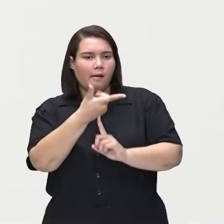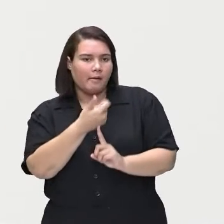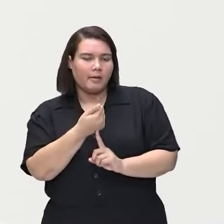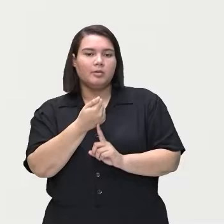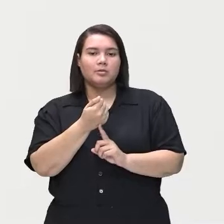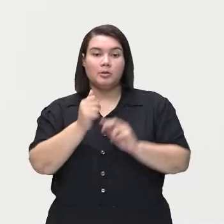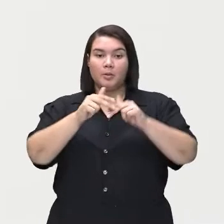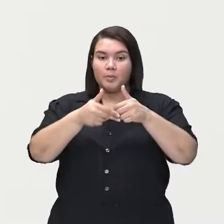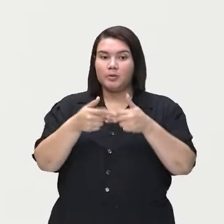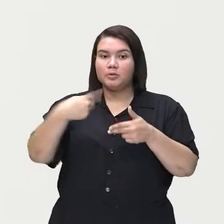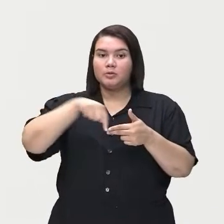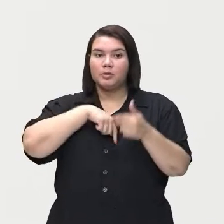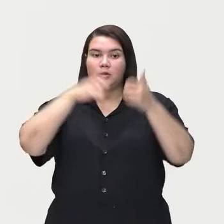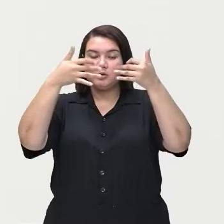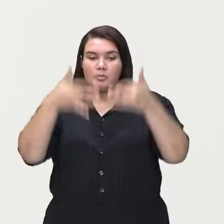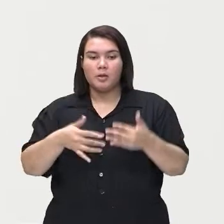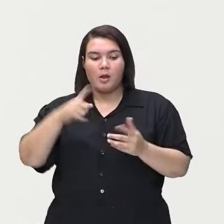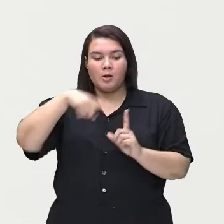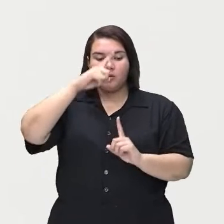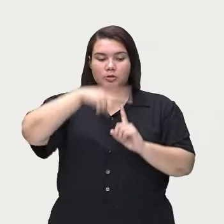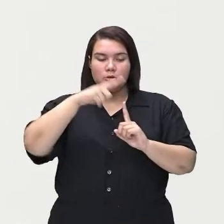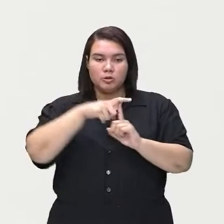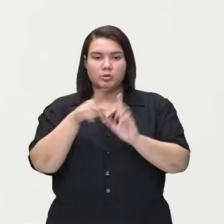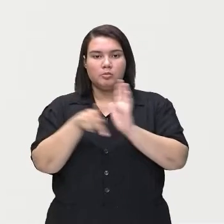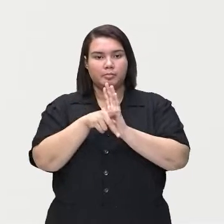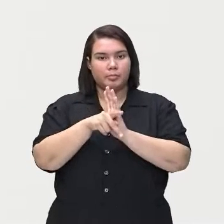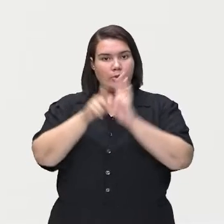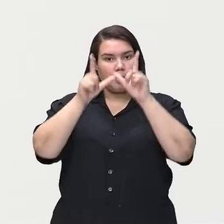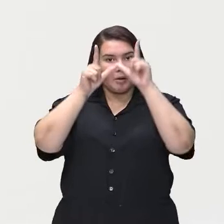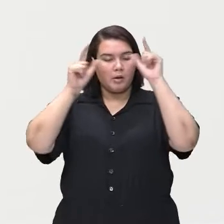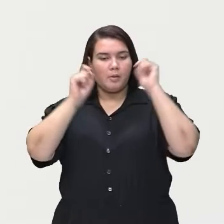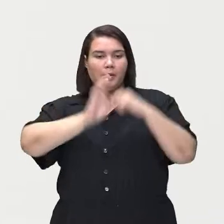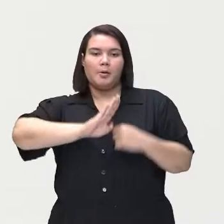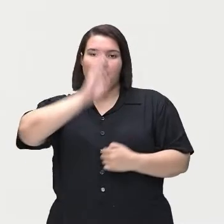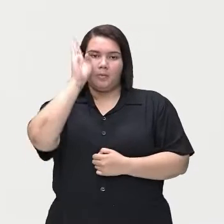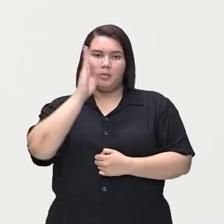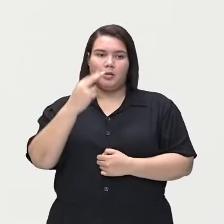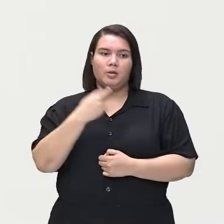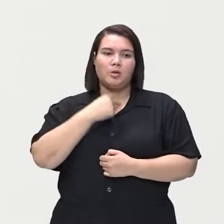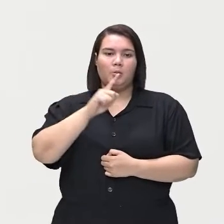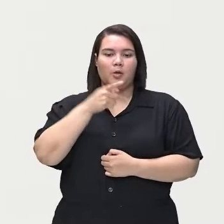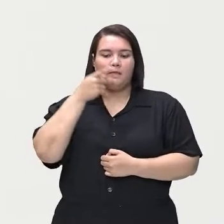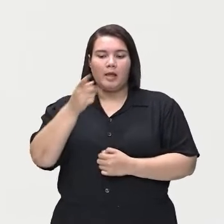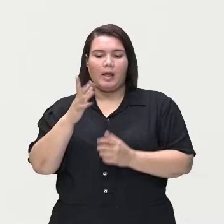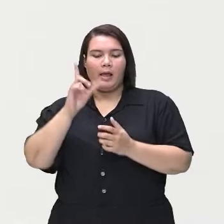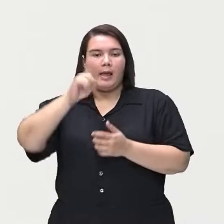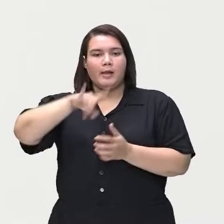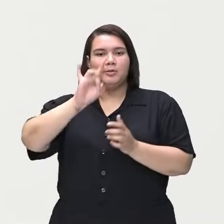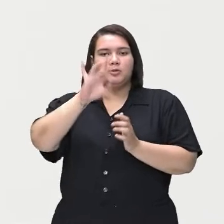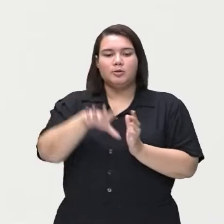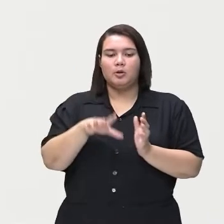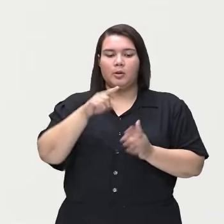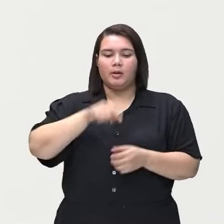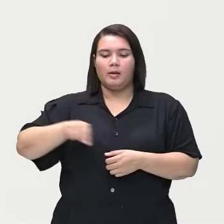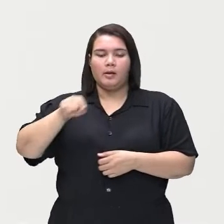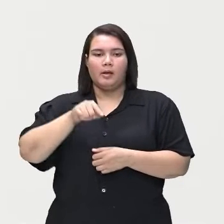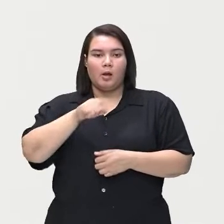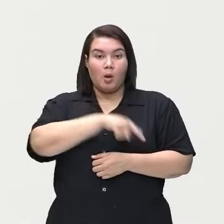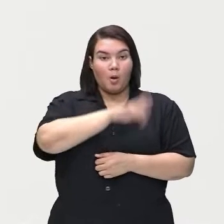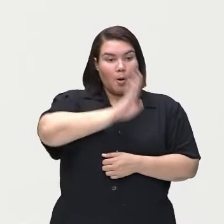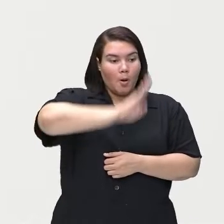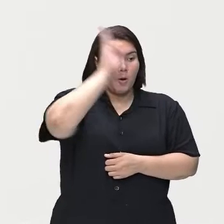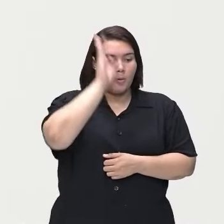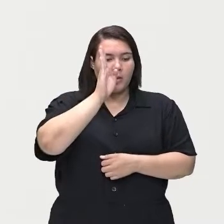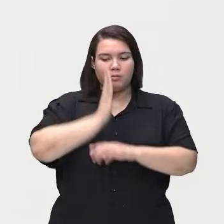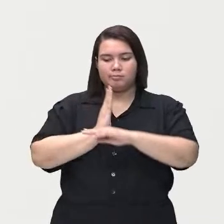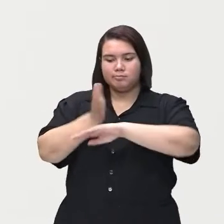nós dizemos que é um estilo grego-romano. Não podemos dizer que é uma cópia, a gente não pode dizer que os romanos foram lá